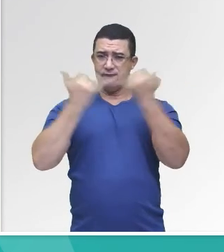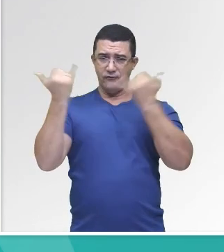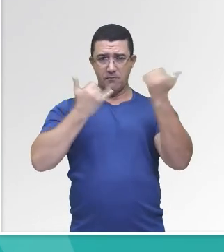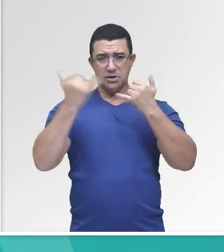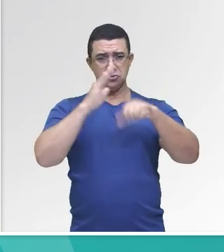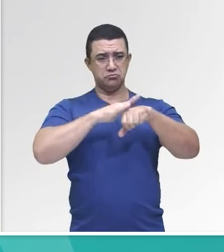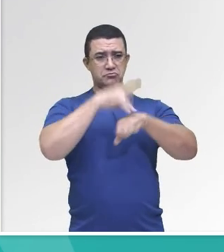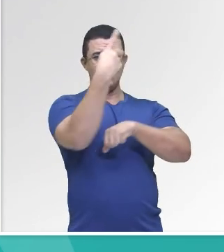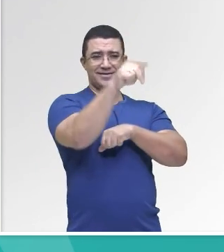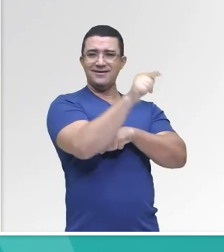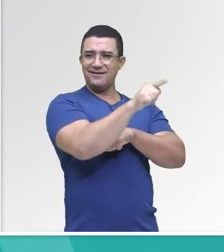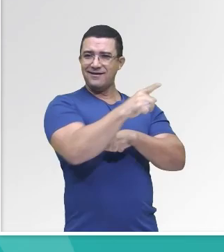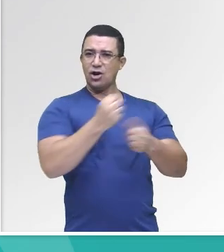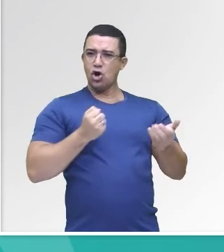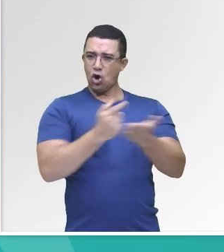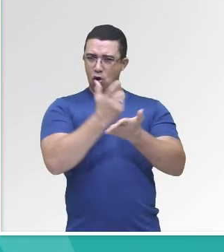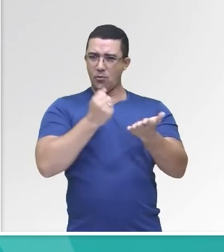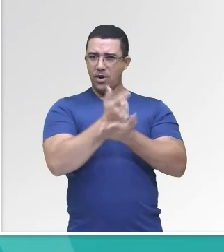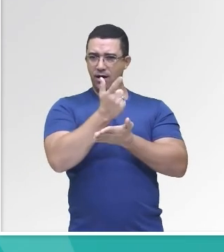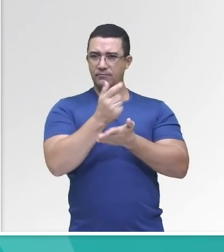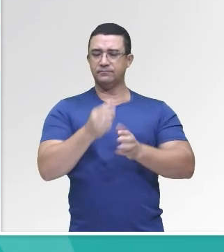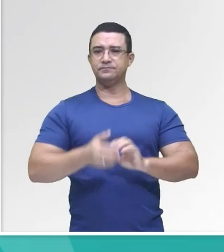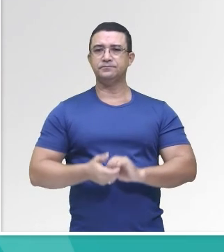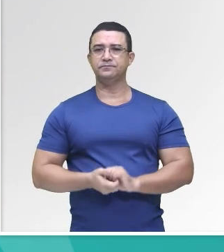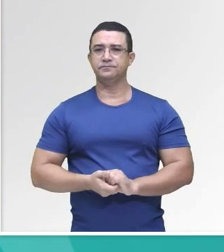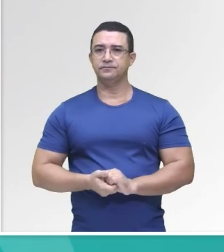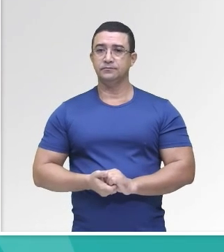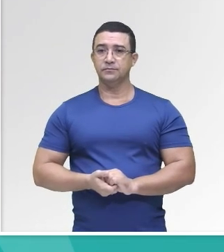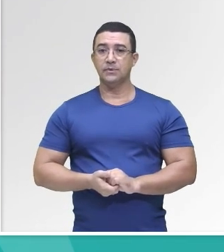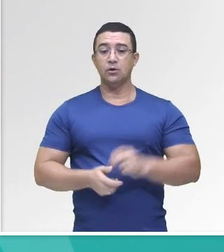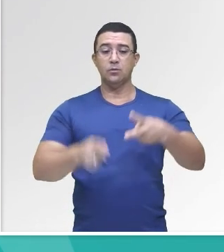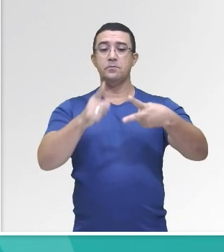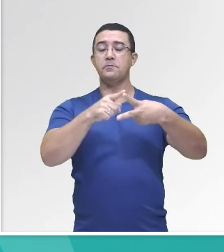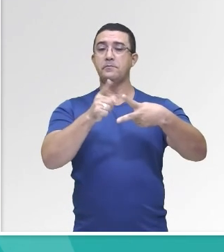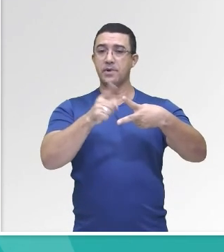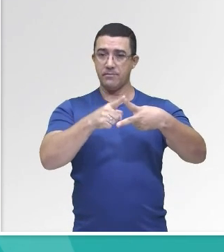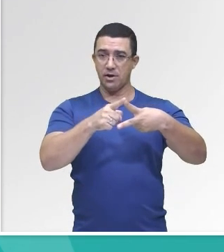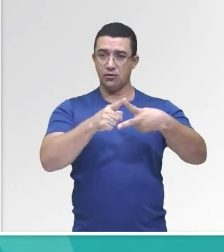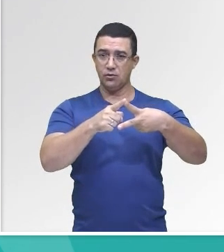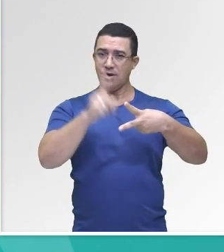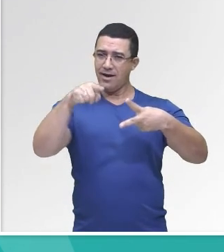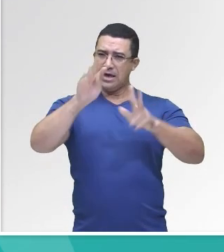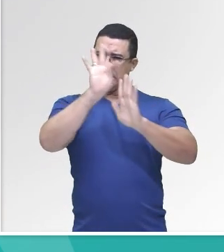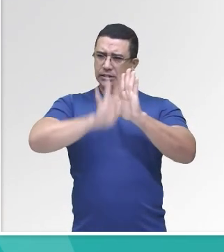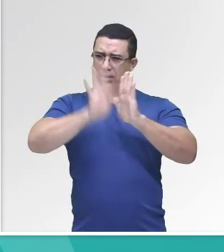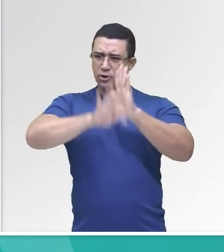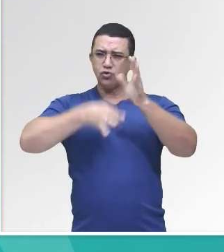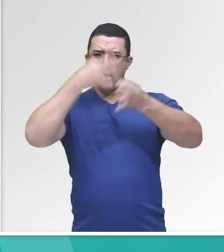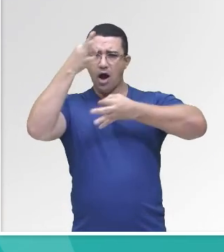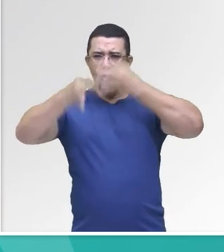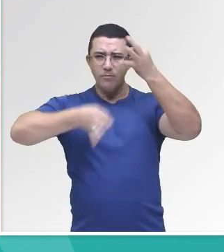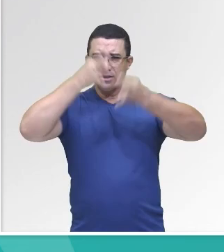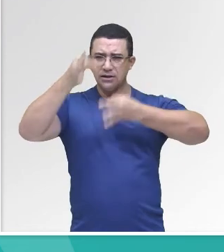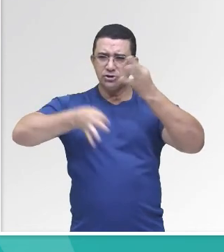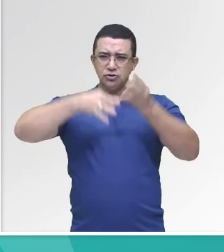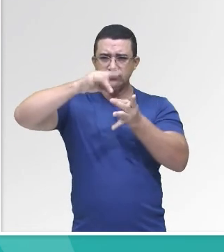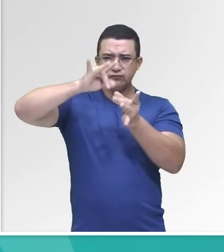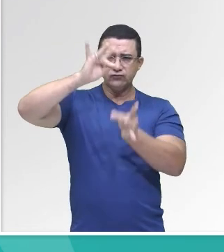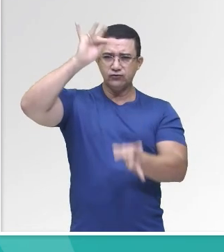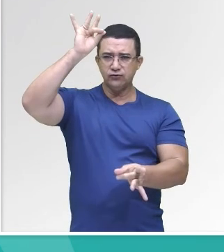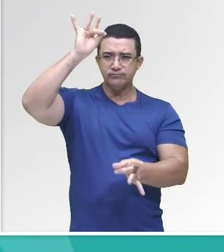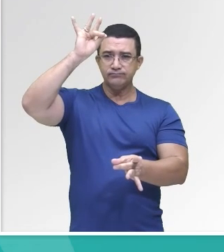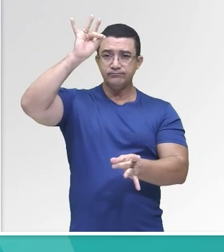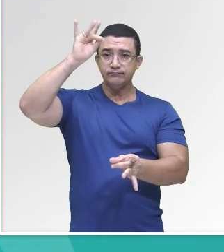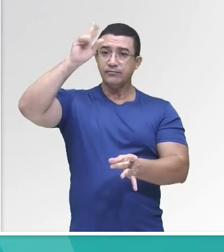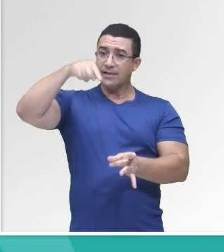Olha, esse é o primeiro tipo de texto publicitário, que é o argumentativo descritivo, que são aqueles